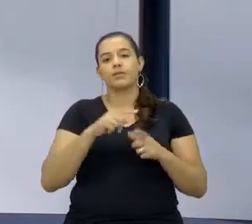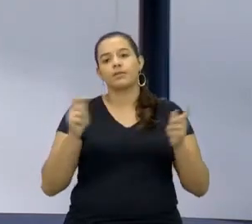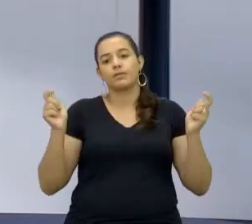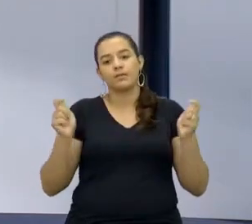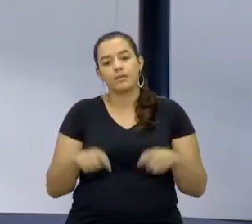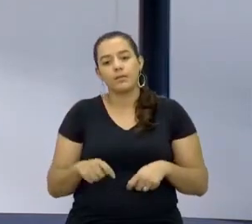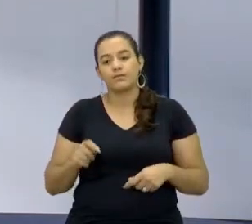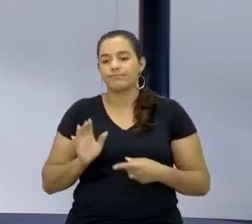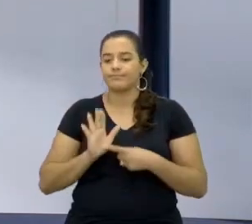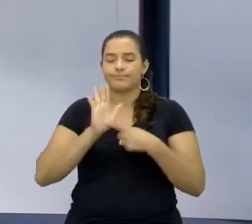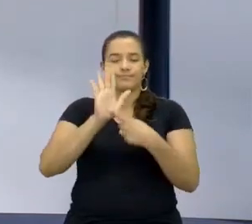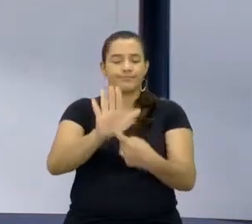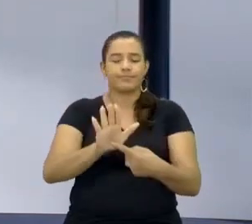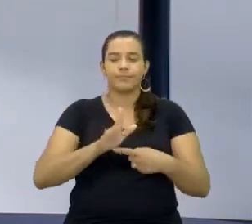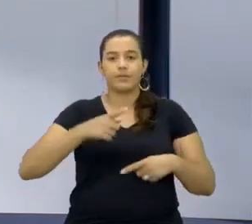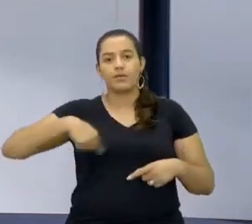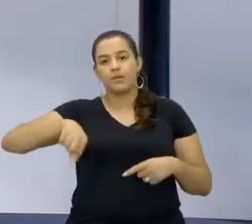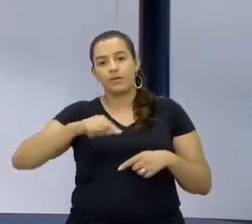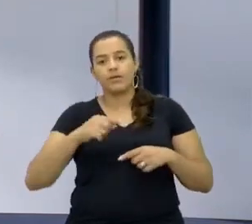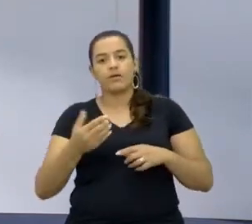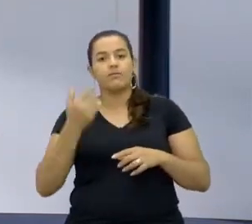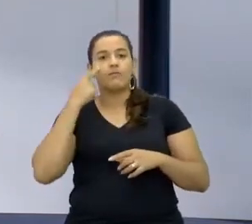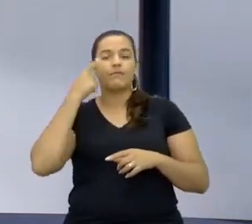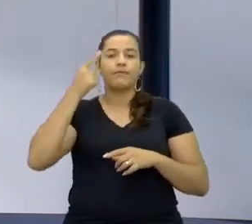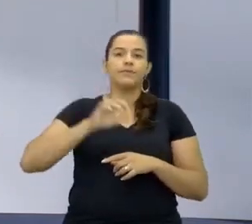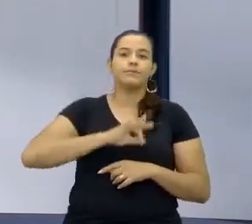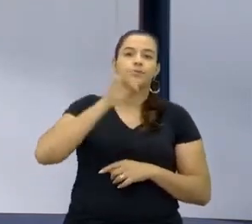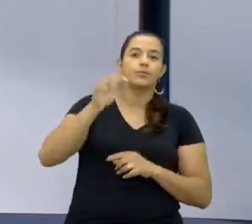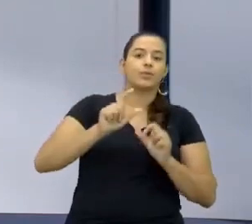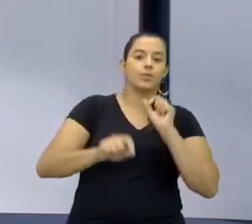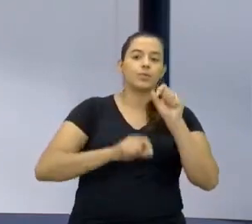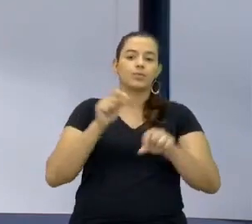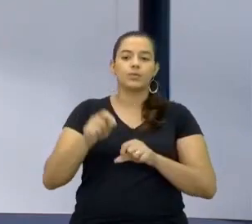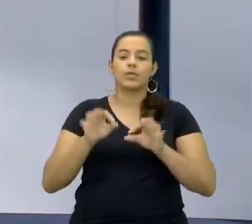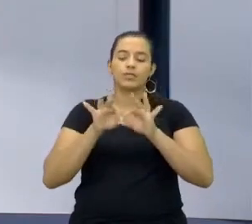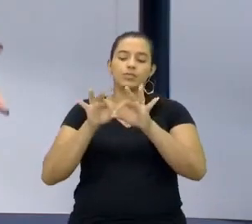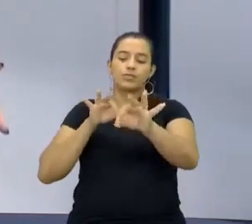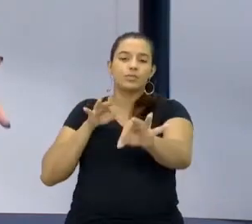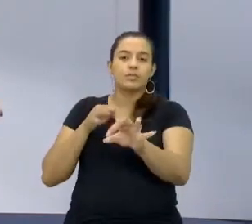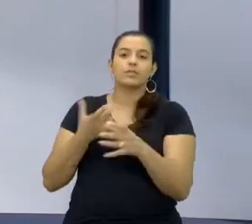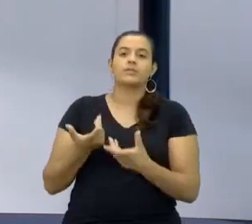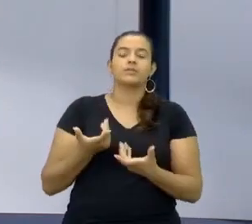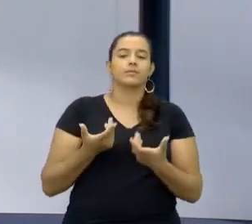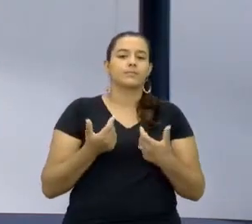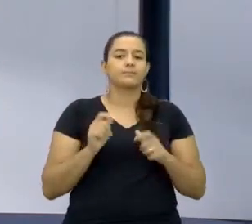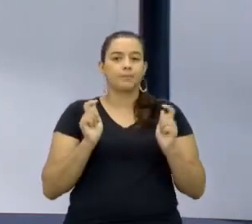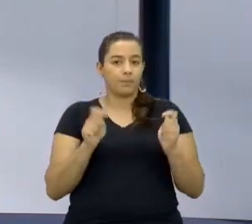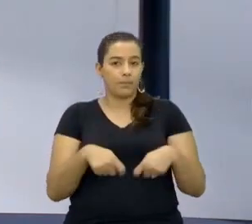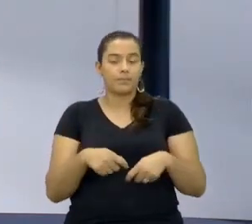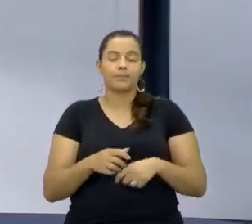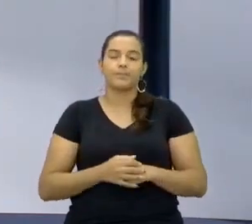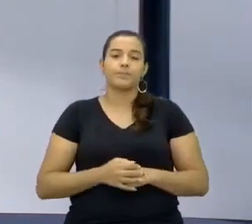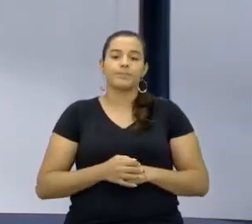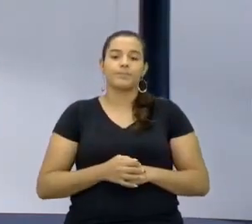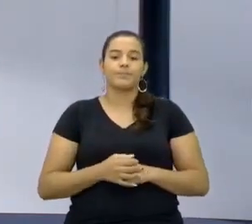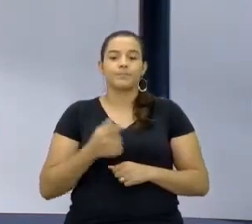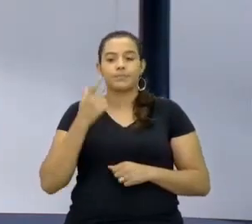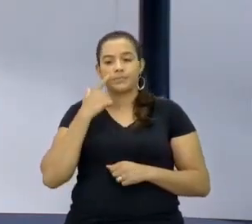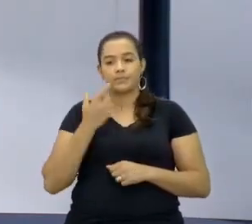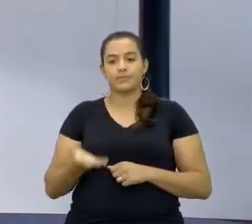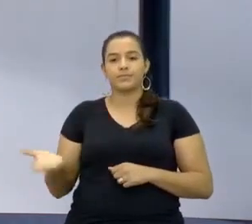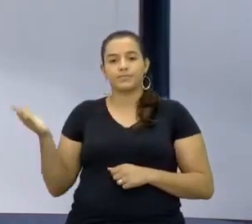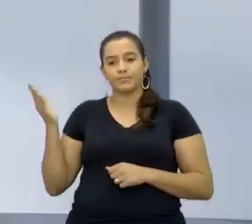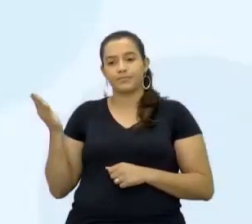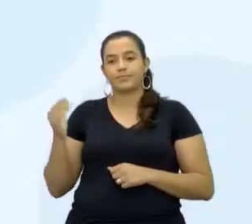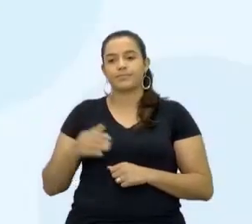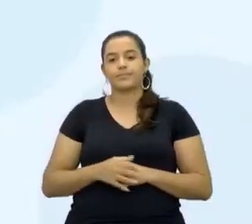de ela nos ajuda a prever coisas futuras, né? Distâncias e espaços futuros, tá bom? Olha aí na telinha o que eu deixei